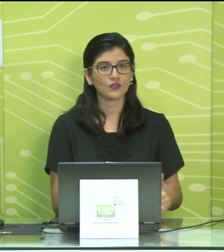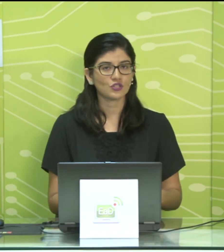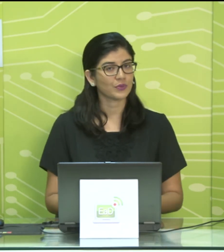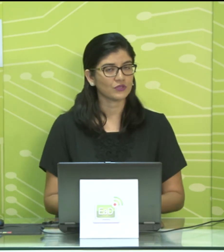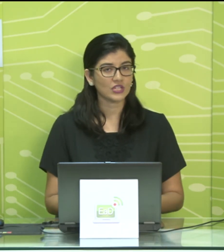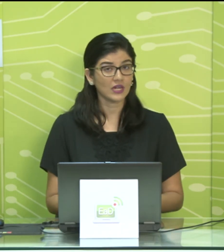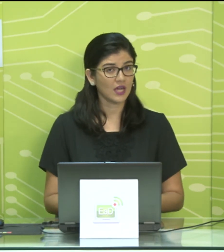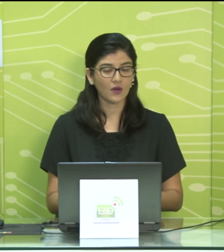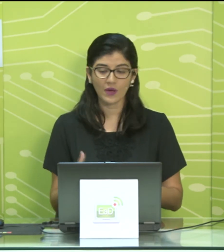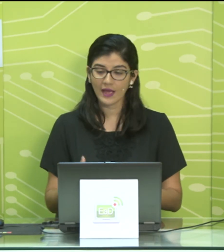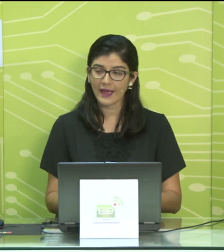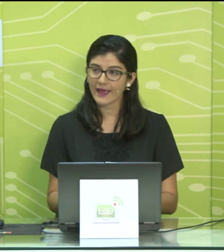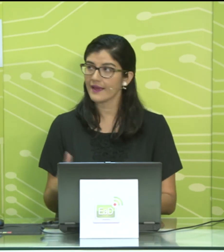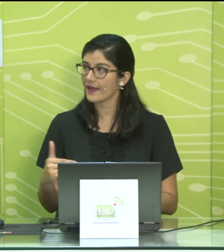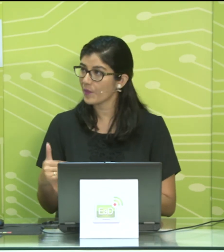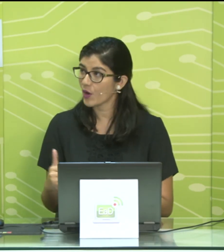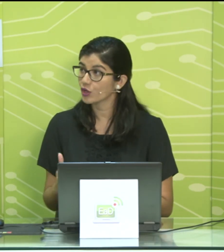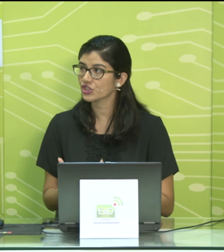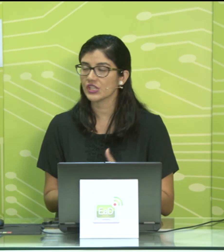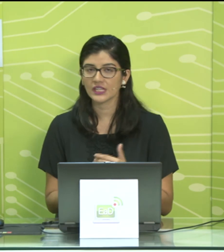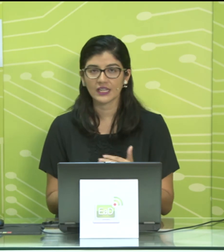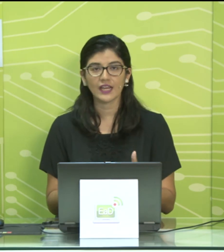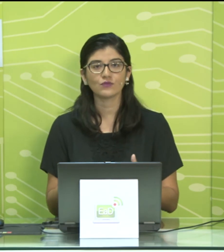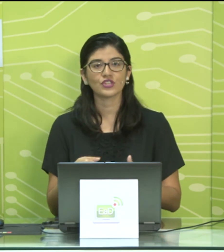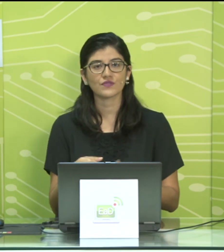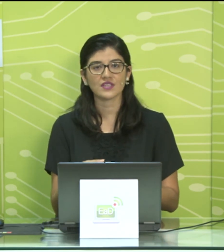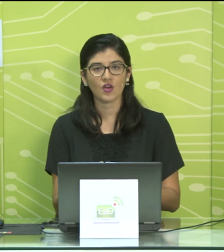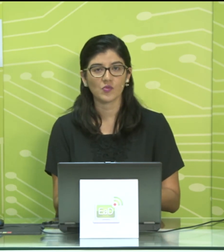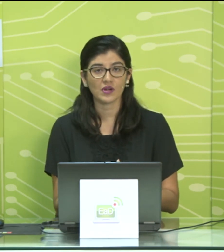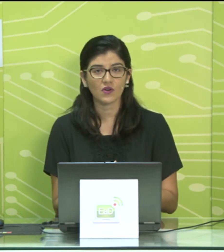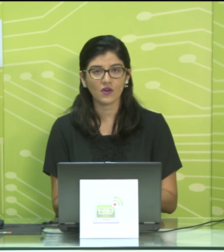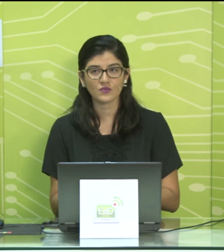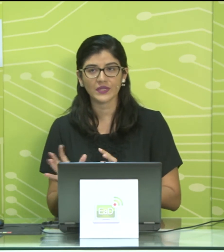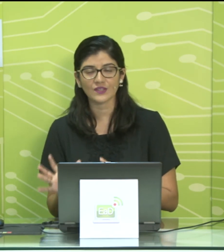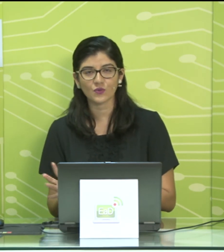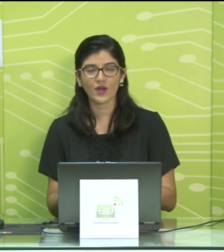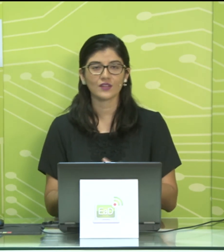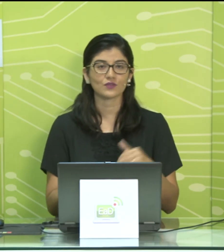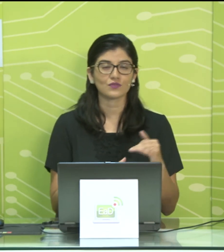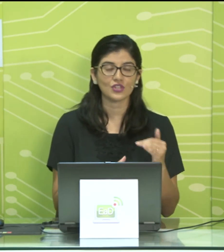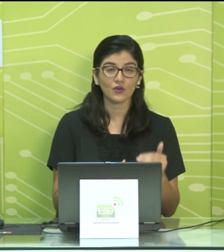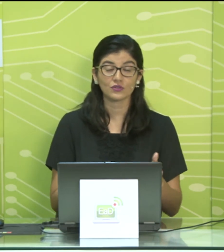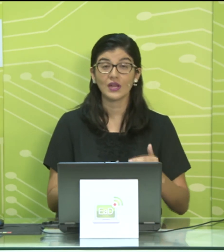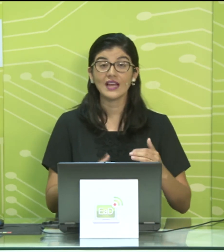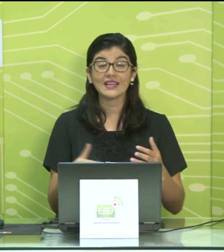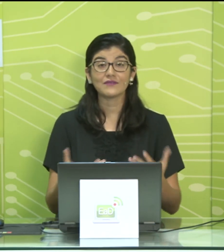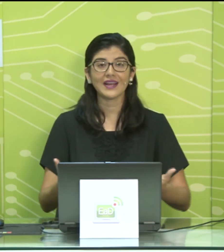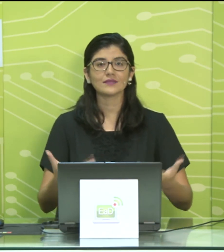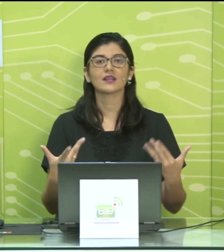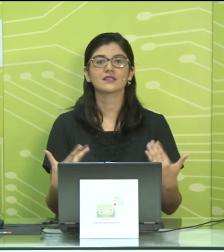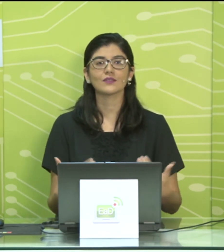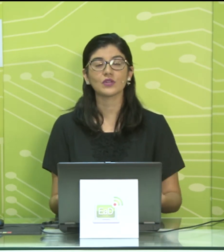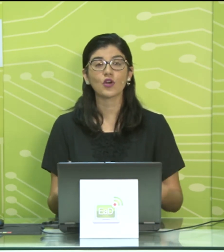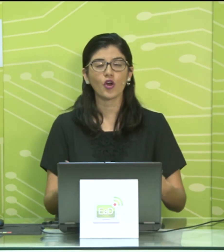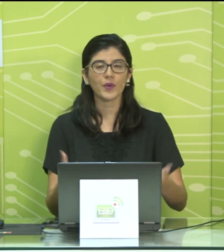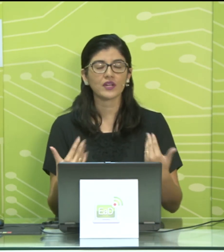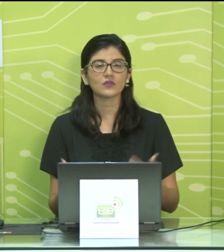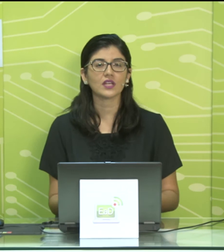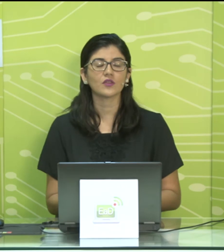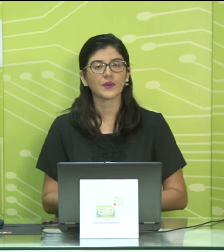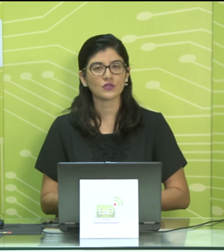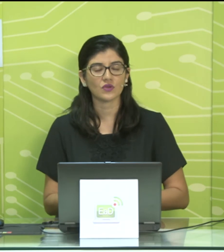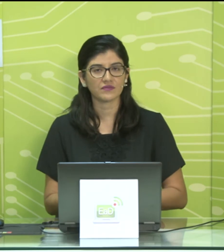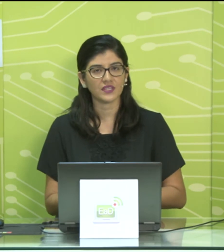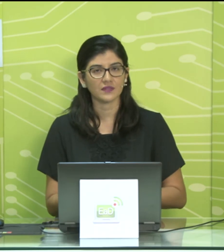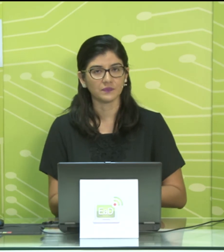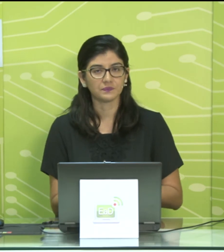organizado? É da noite para o dia? Não. É uma rotina, né? Um dia você arruma uma coisa, um pedaço do quarto, outro dia outro, e vai trazendo, incorporando